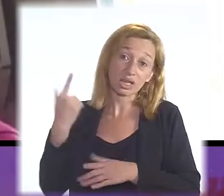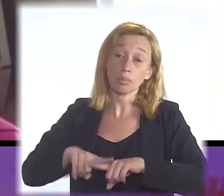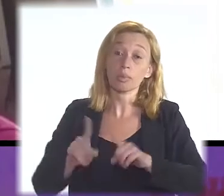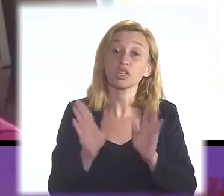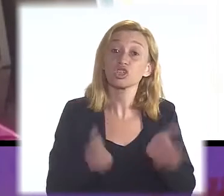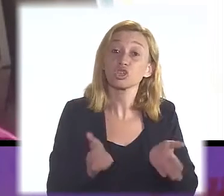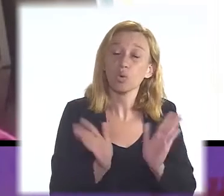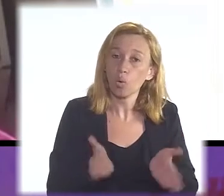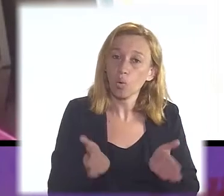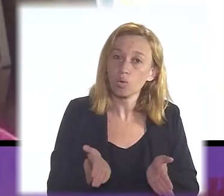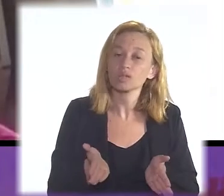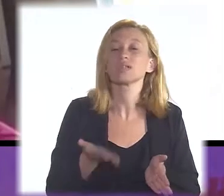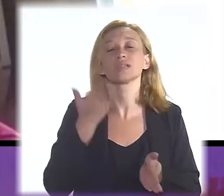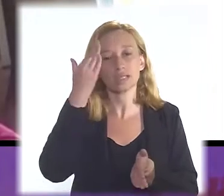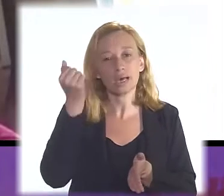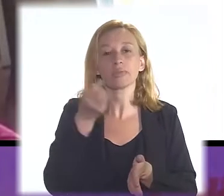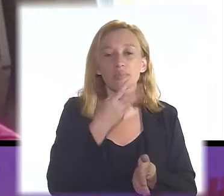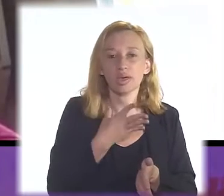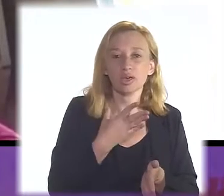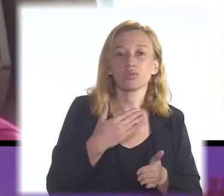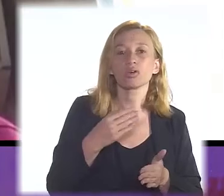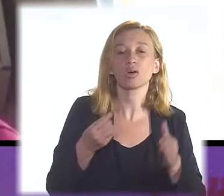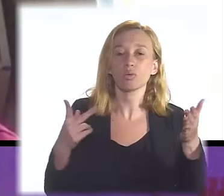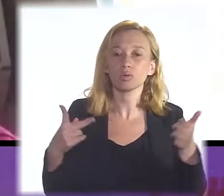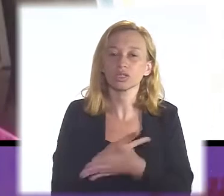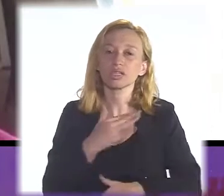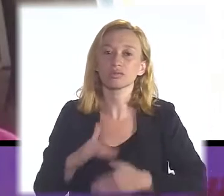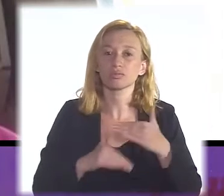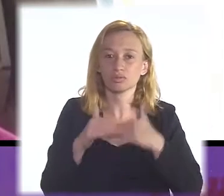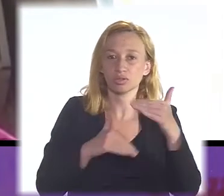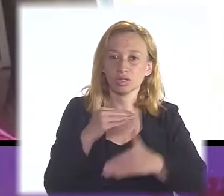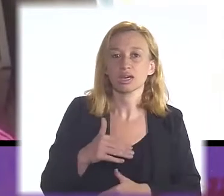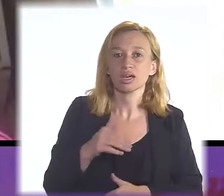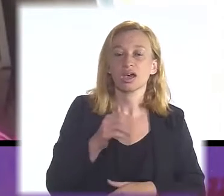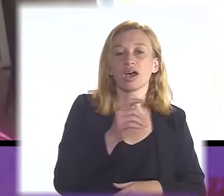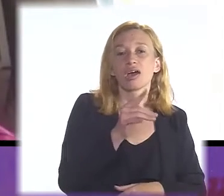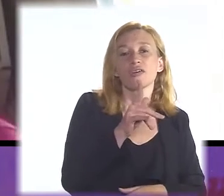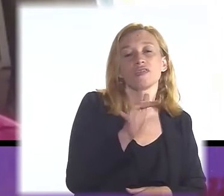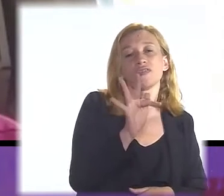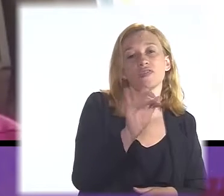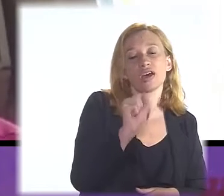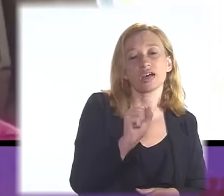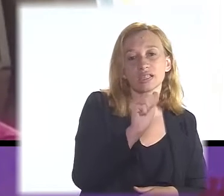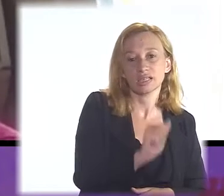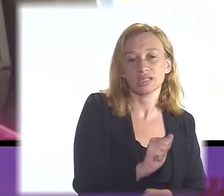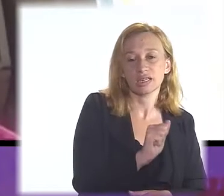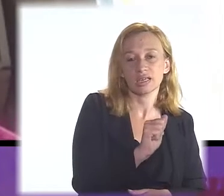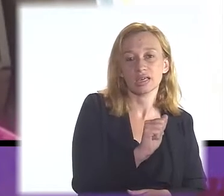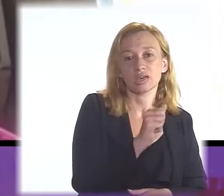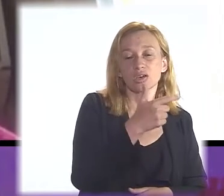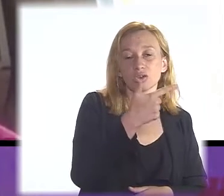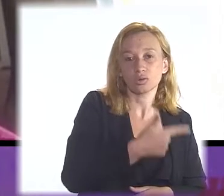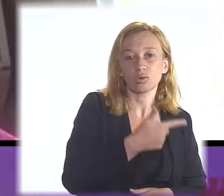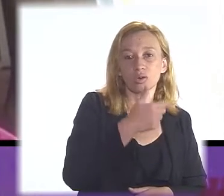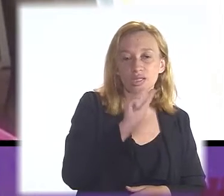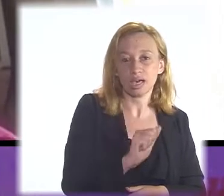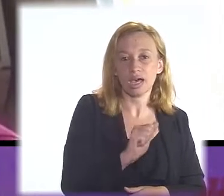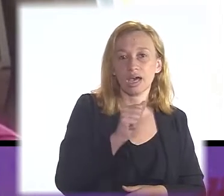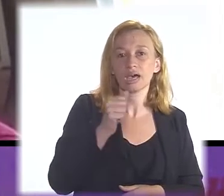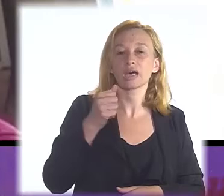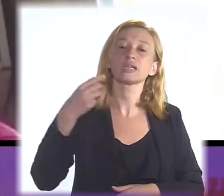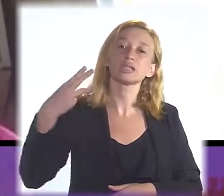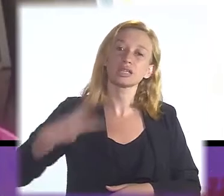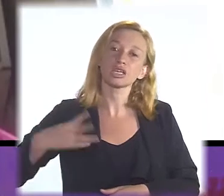passado, mas que hoje sabe-se muito bem que acontece na evolução, a fase 2A, fase 2B, evoluindo para a fase 3, onde vários órgãos,